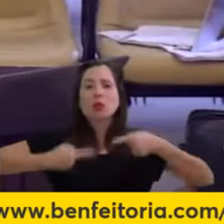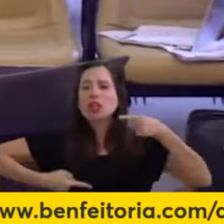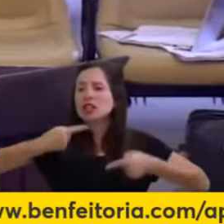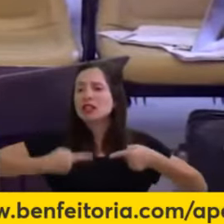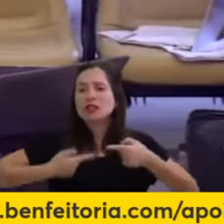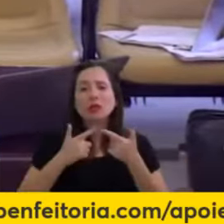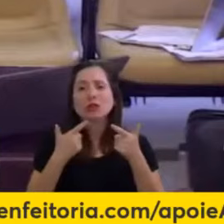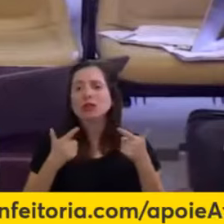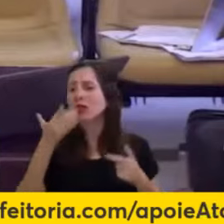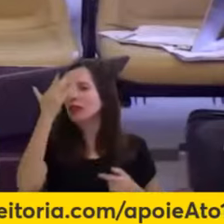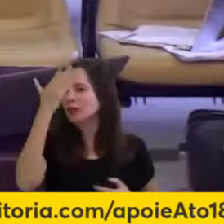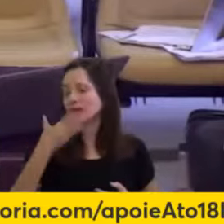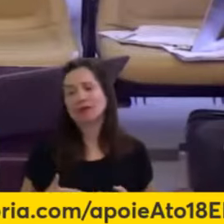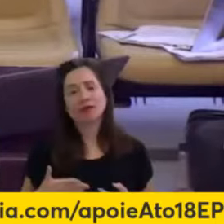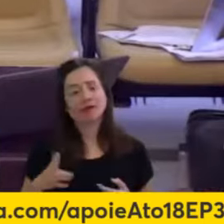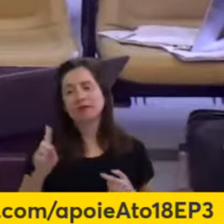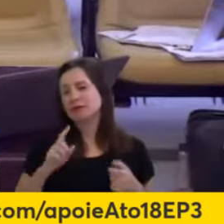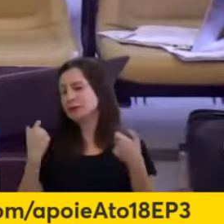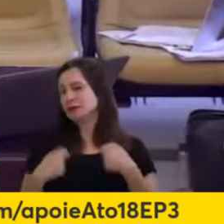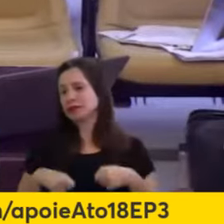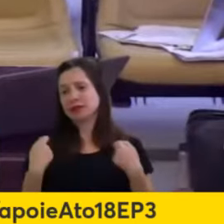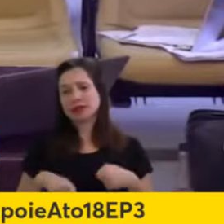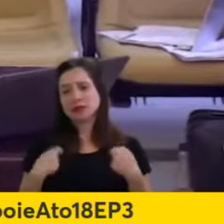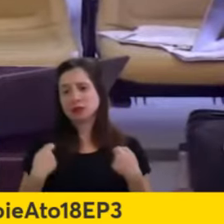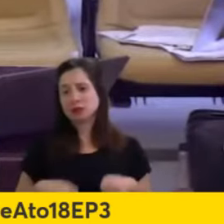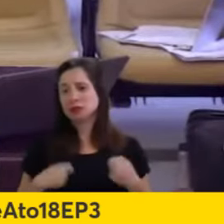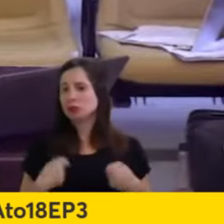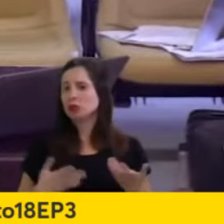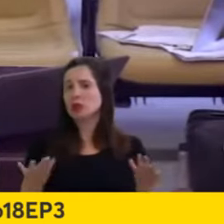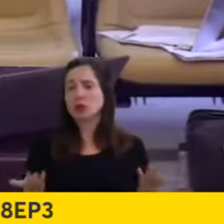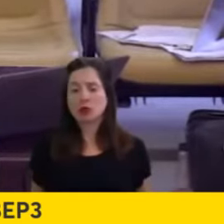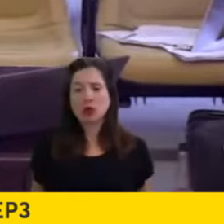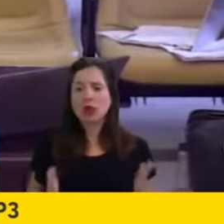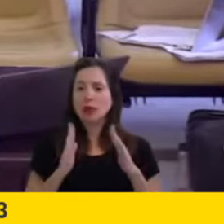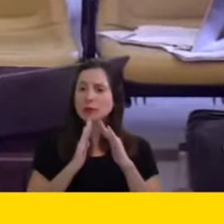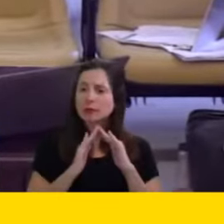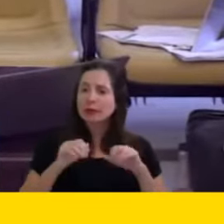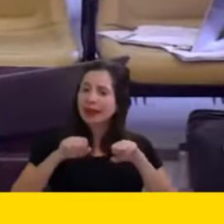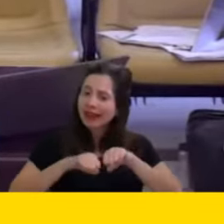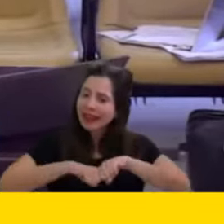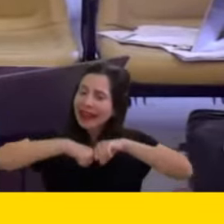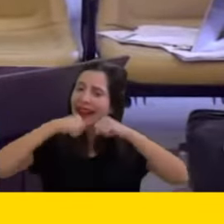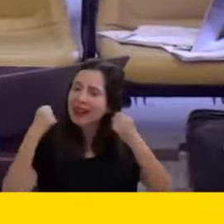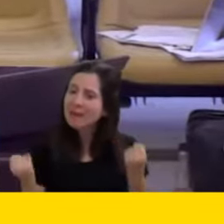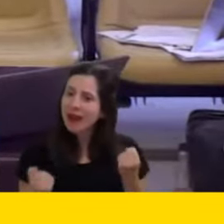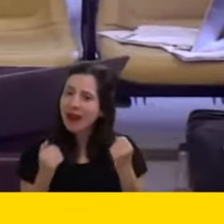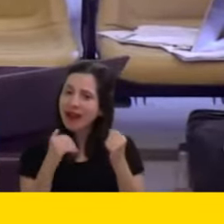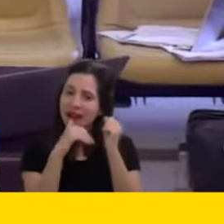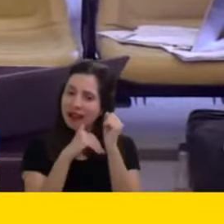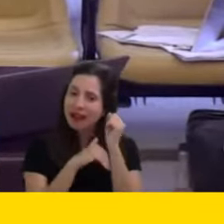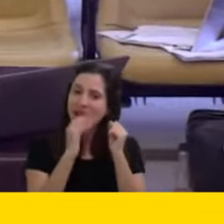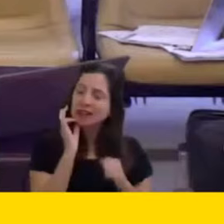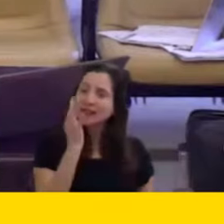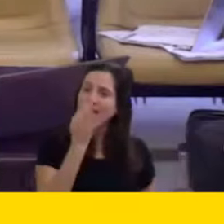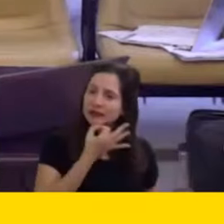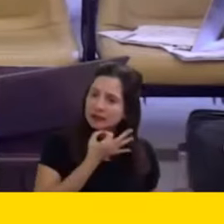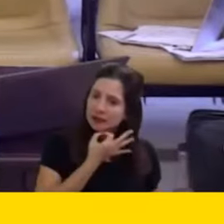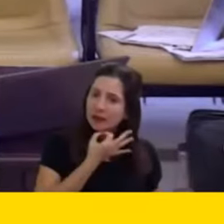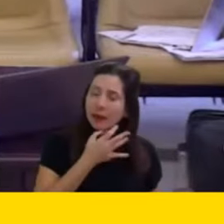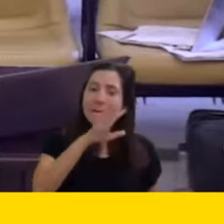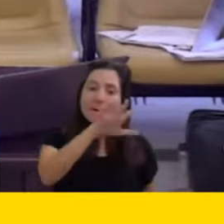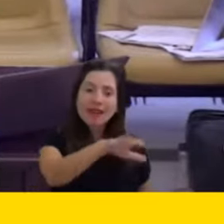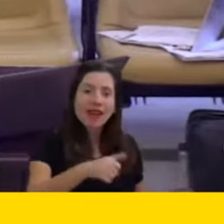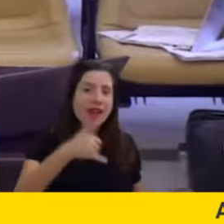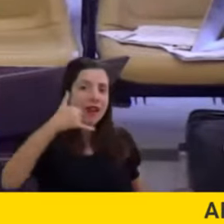produzida porque não precisou porque veio uma Inicial com Fish pediam pedindo para quebrar sigilo meu do meu escritório para para prender o meu celular